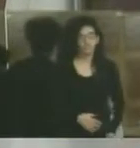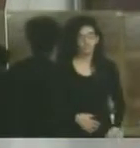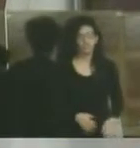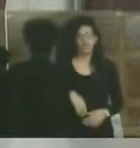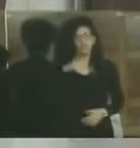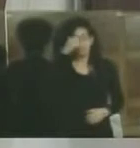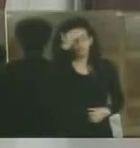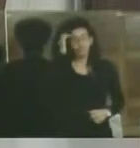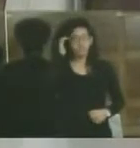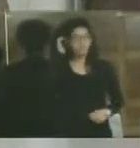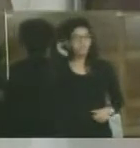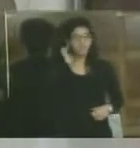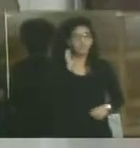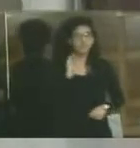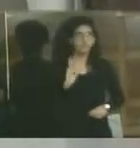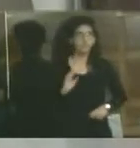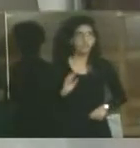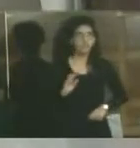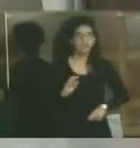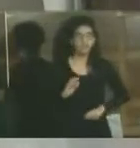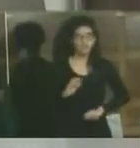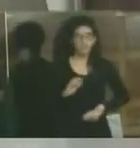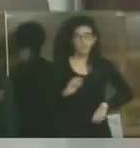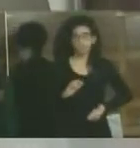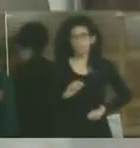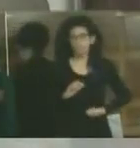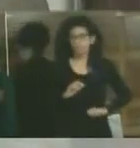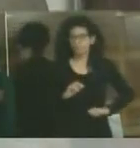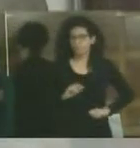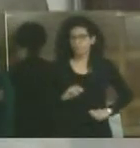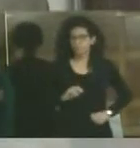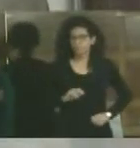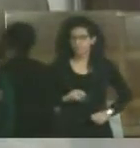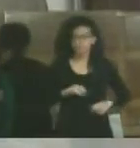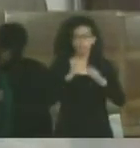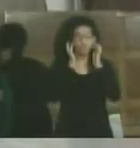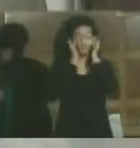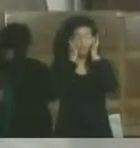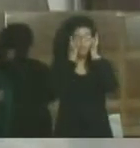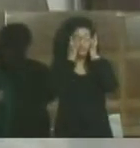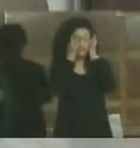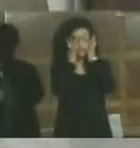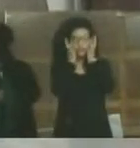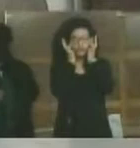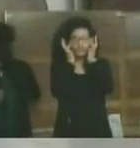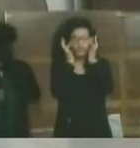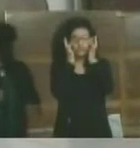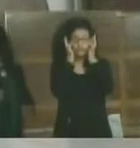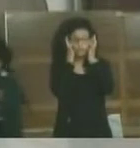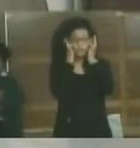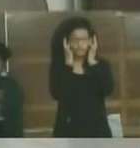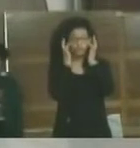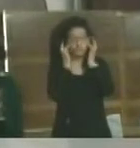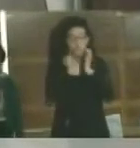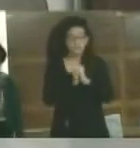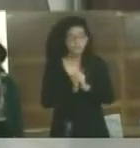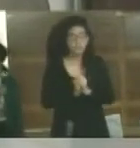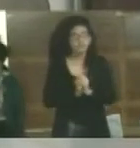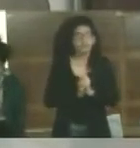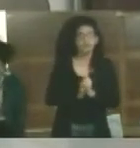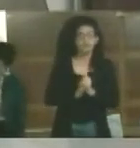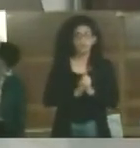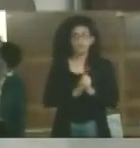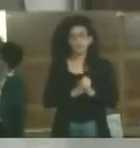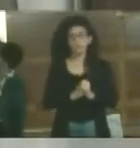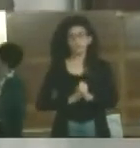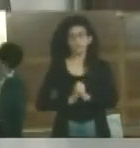sobre essa questão de nós buscarmos isso, até porque eu sou do setor naval, sou empregado ainda da Brasfels, minha carteira é assinada lá